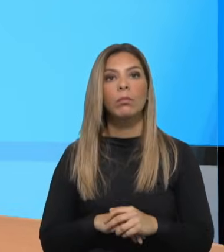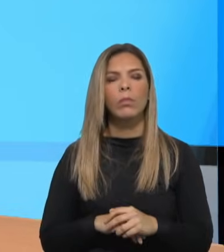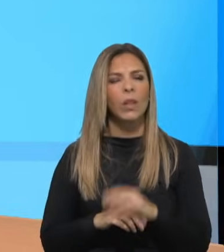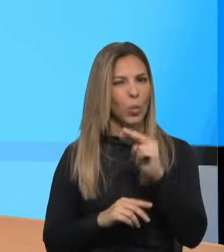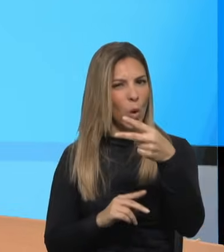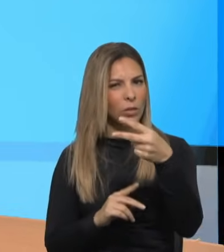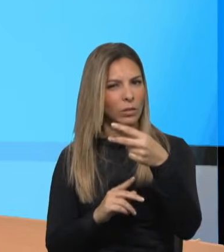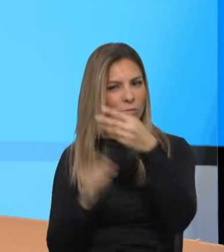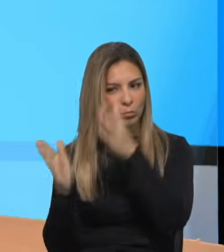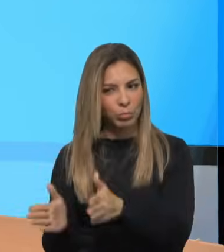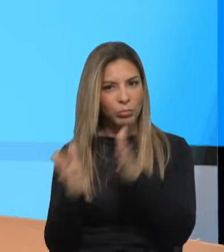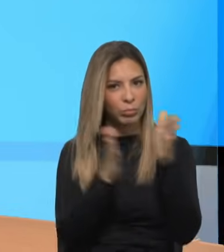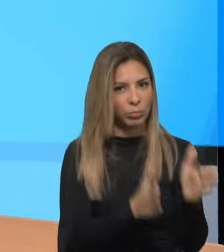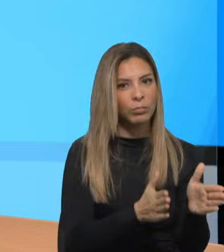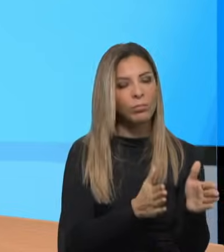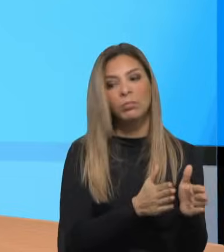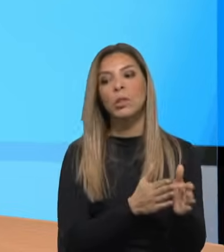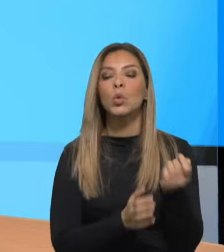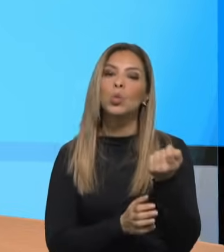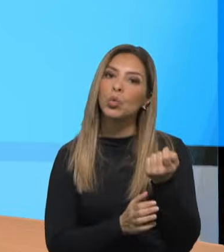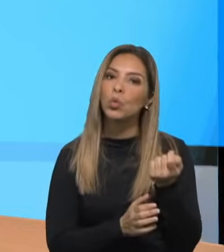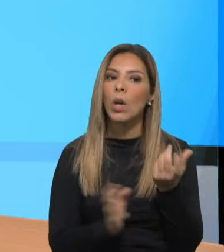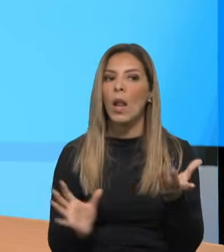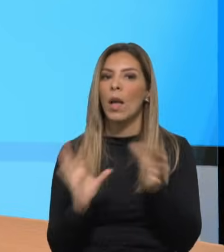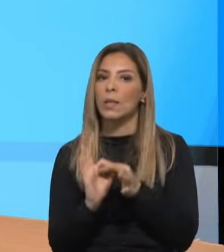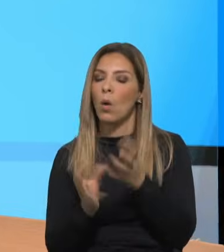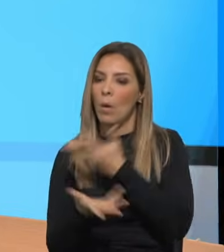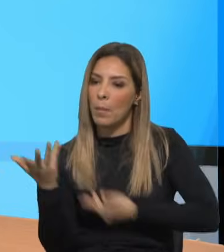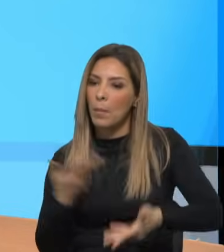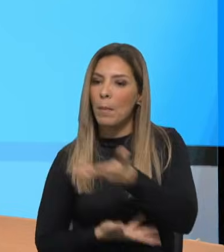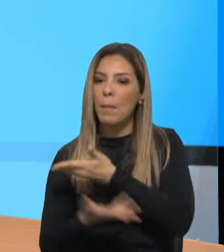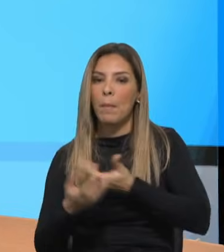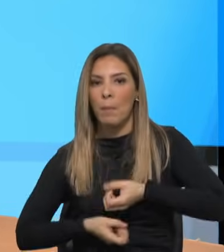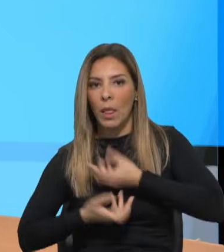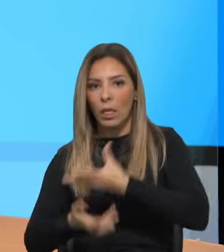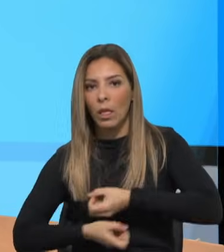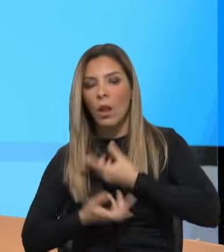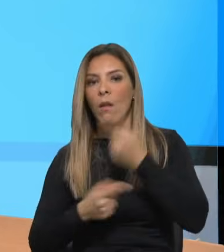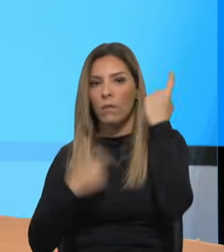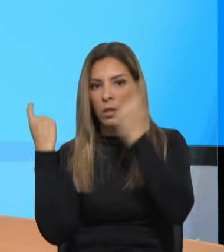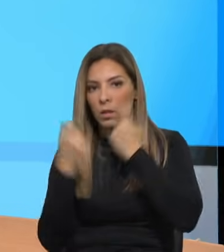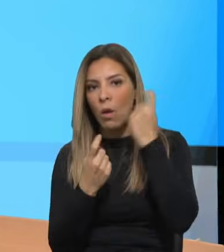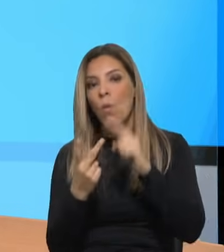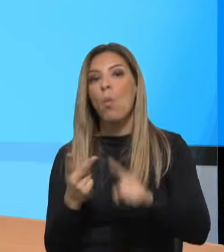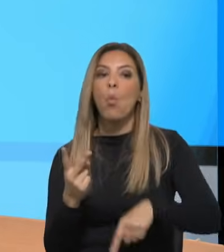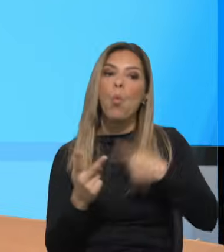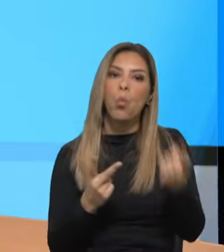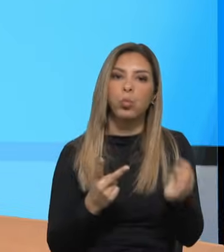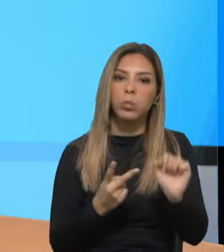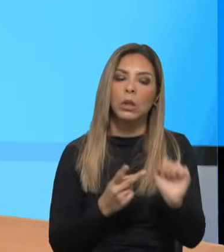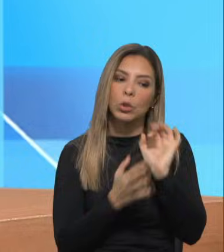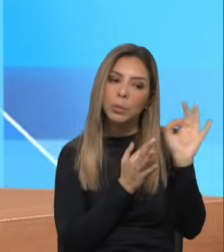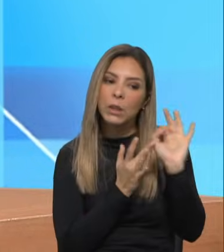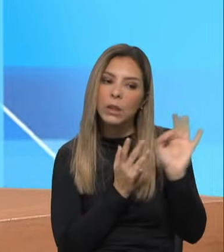terá dois momentos, um mais ligado à partilha, à reflexão para todos, E outra, pensar também especificamente nas pessoas